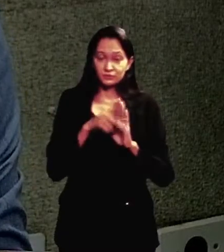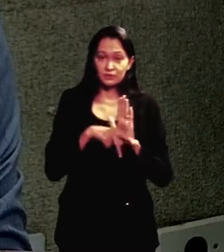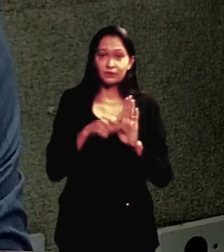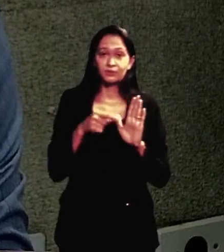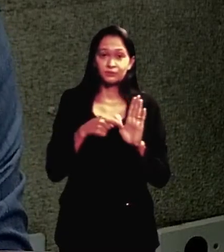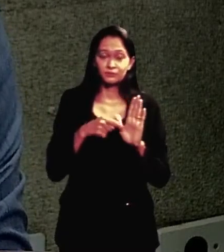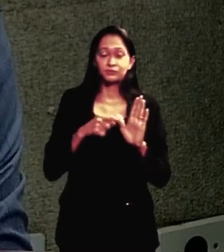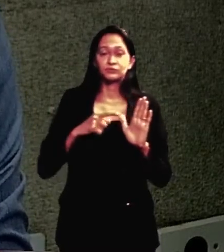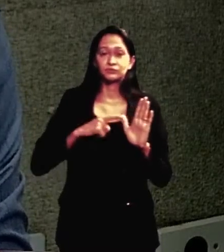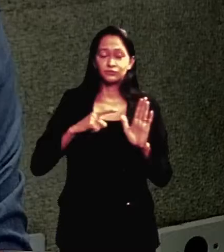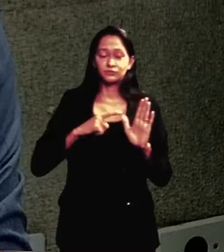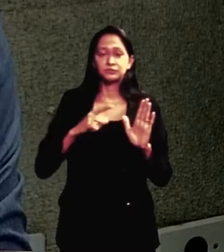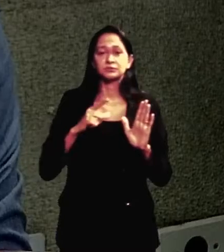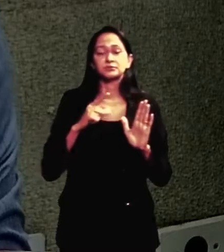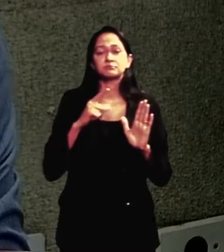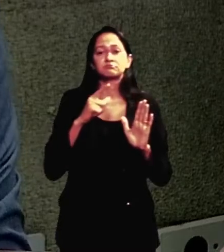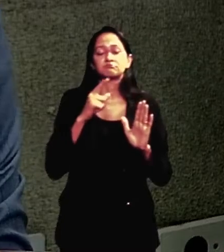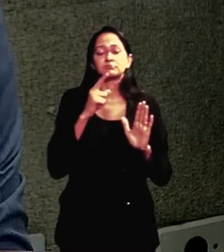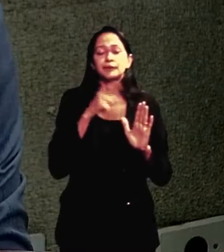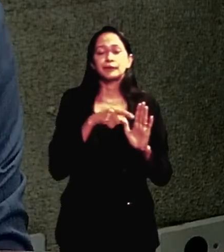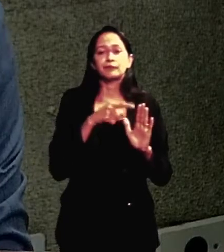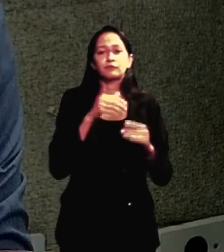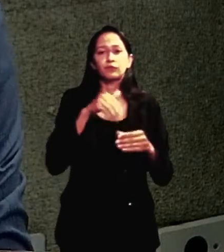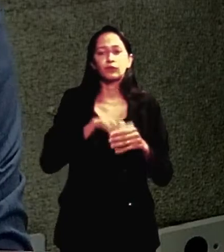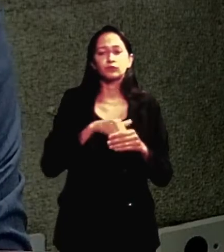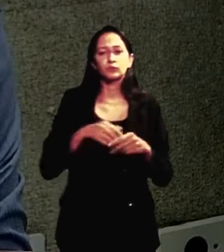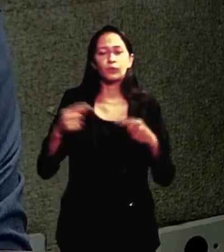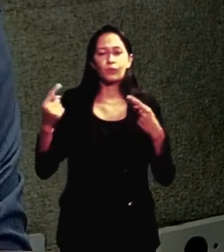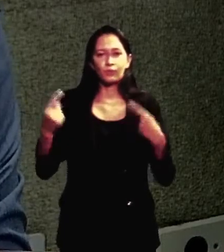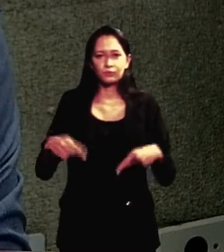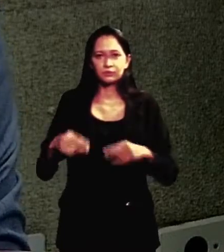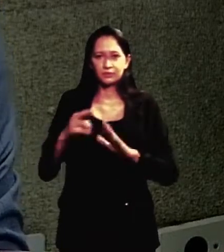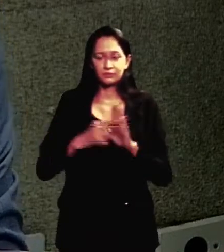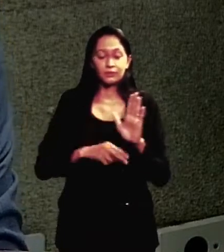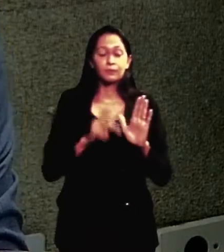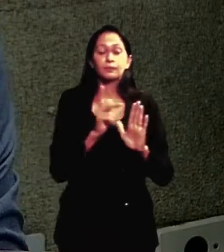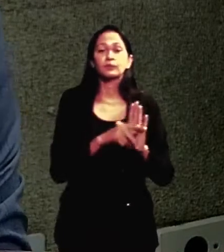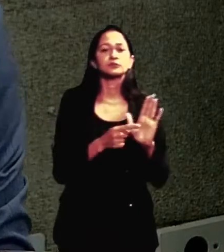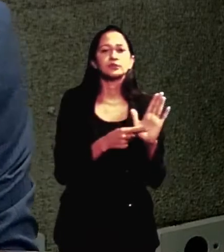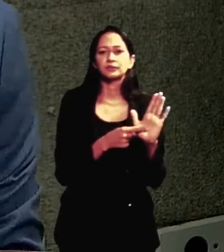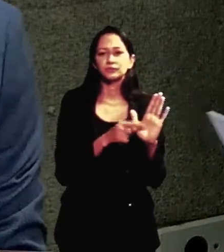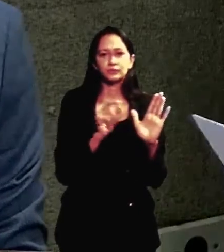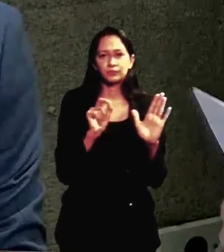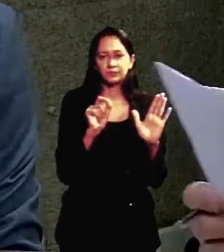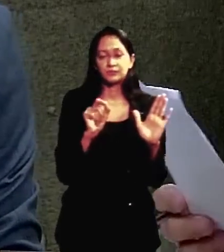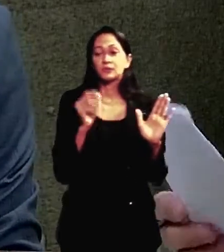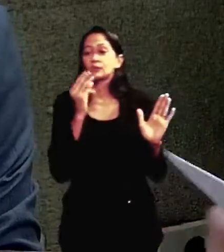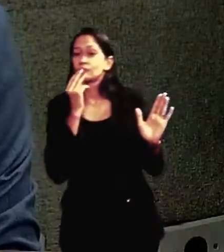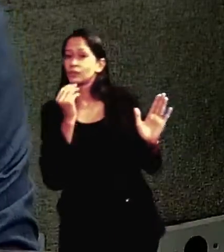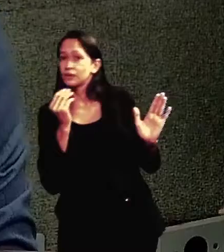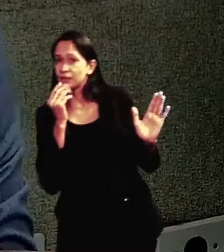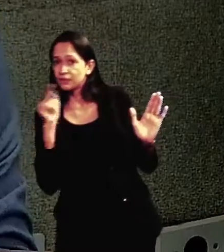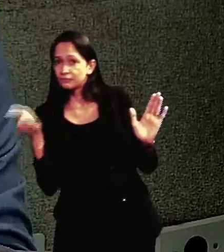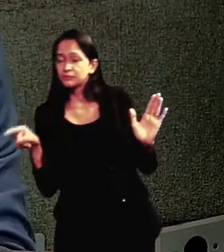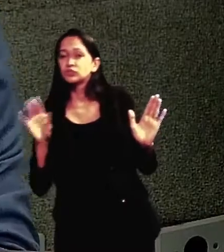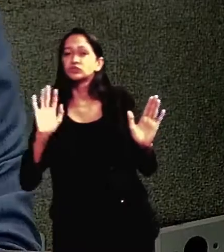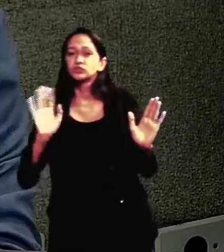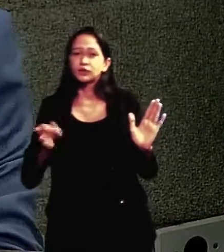contrário do relator, vereador William, que no projeto, na verdade, vereador William